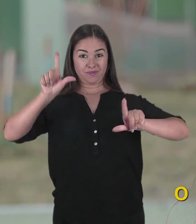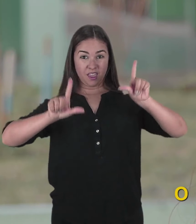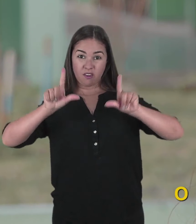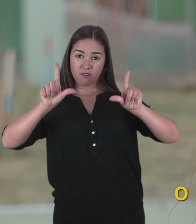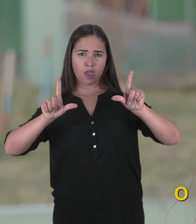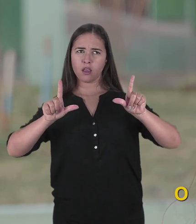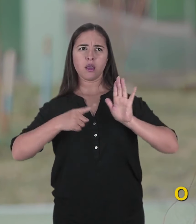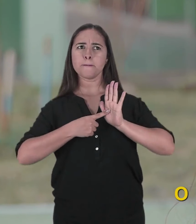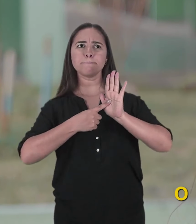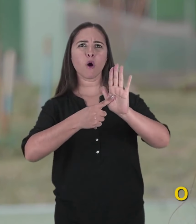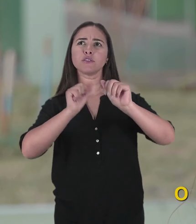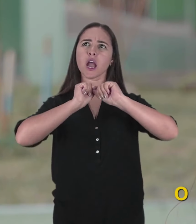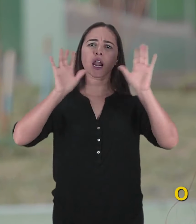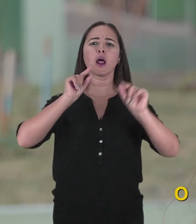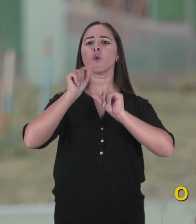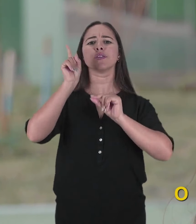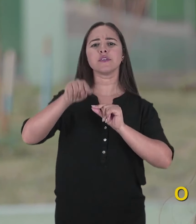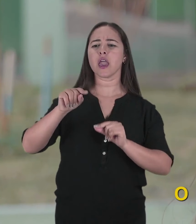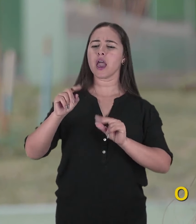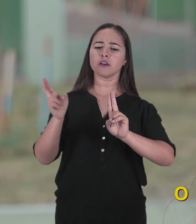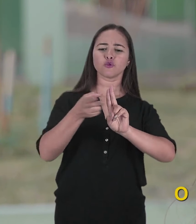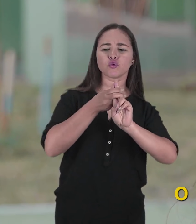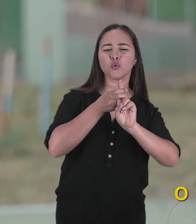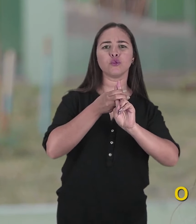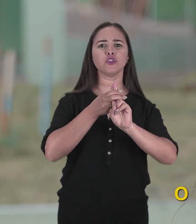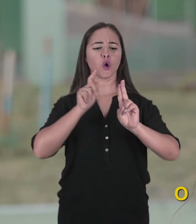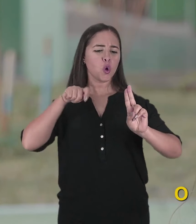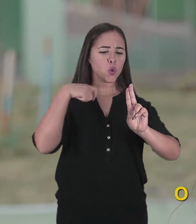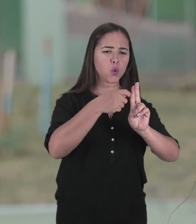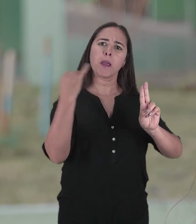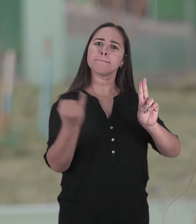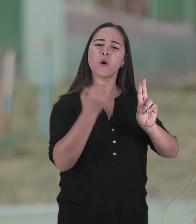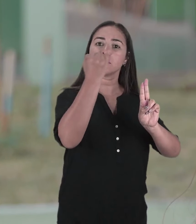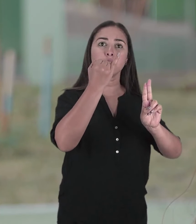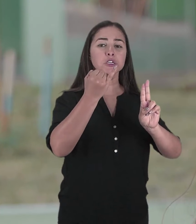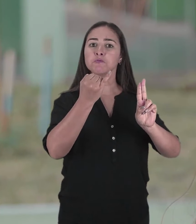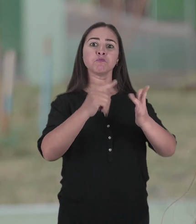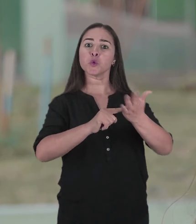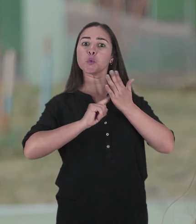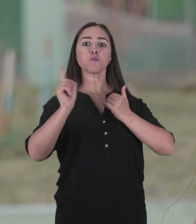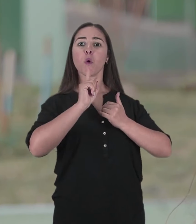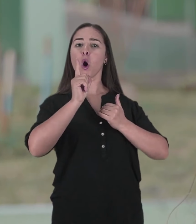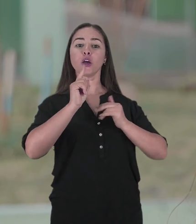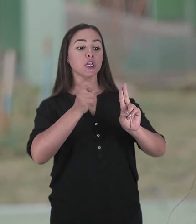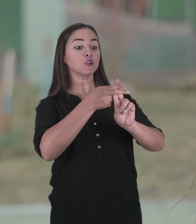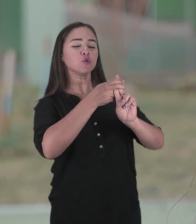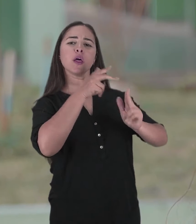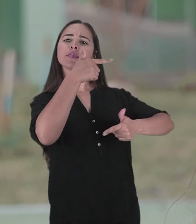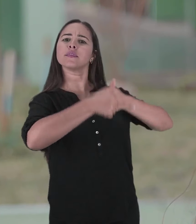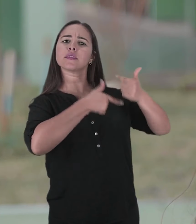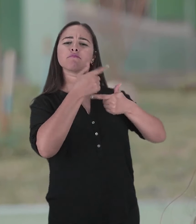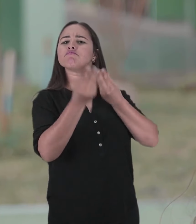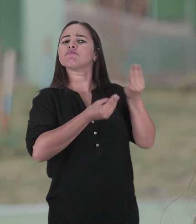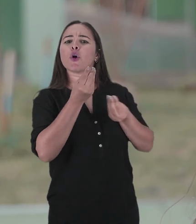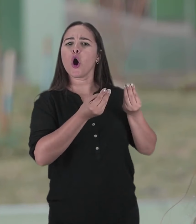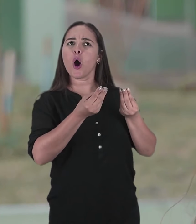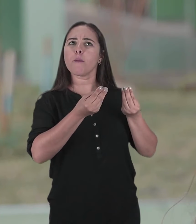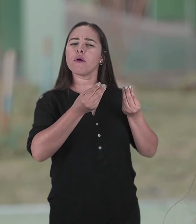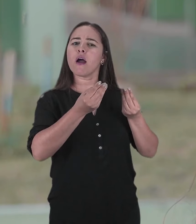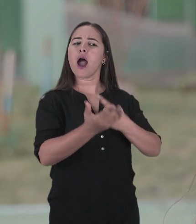não passa o que é o SUS, como o SUS é importante, como que o SUS trabalha para